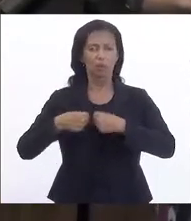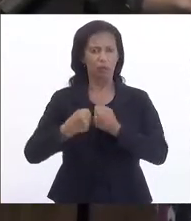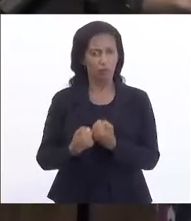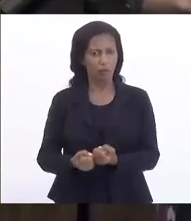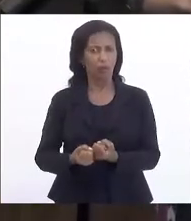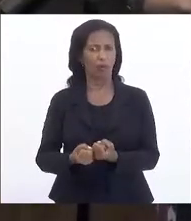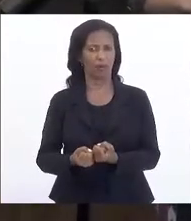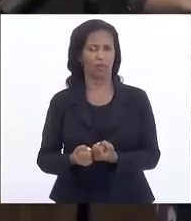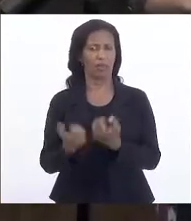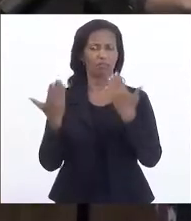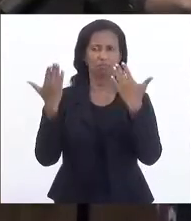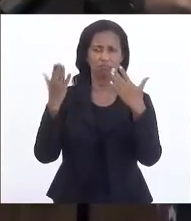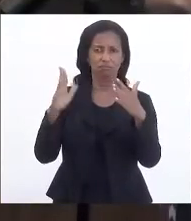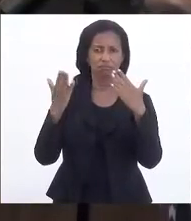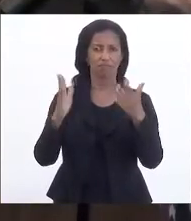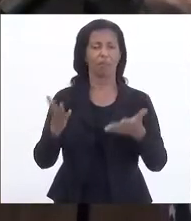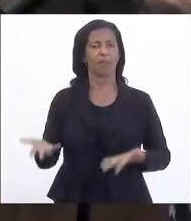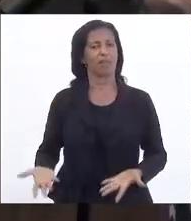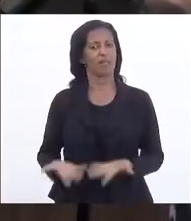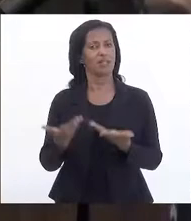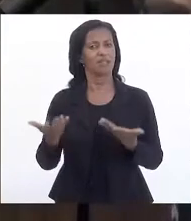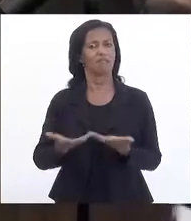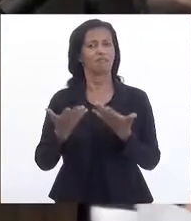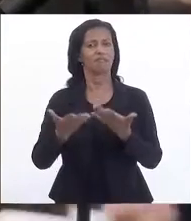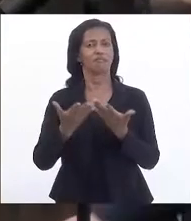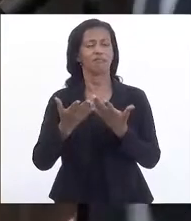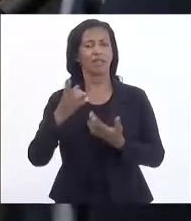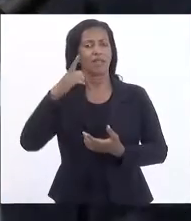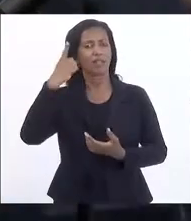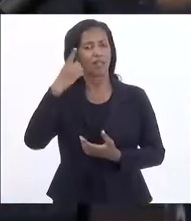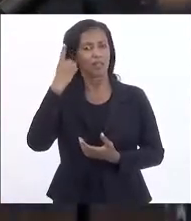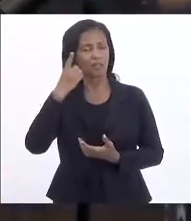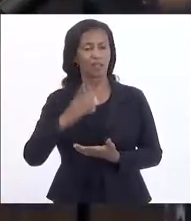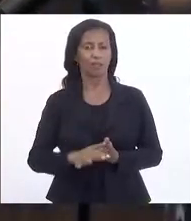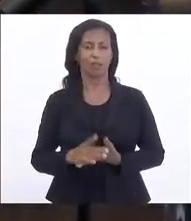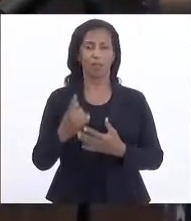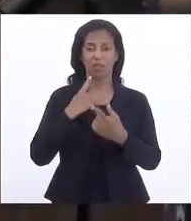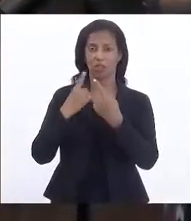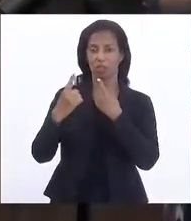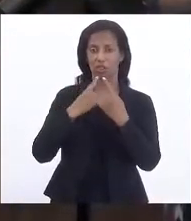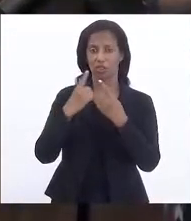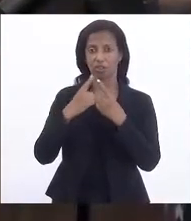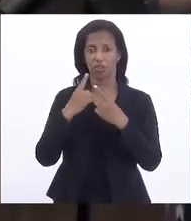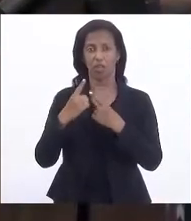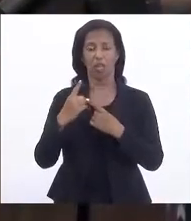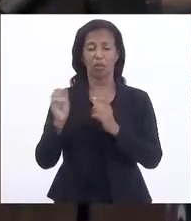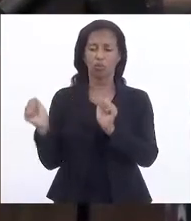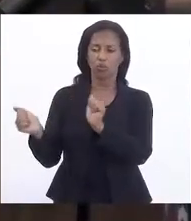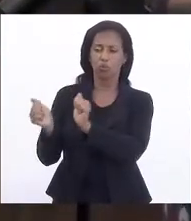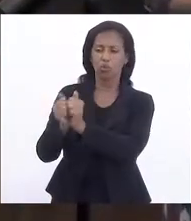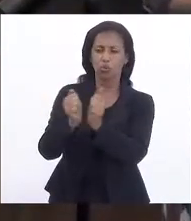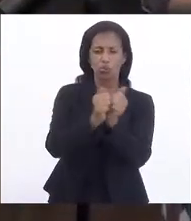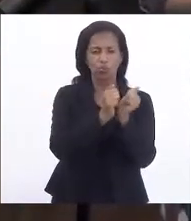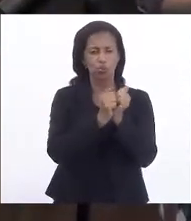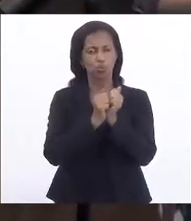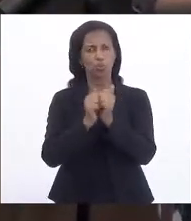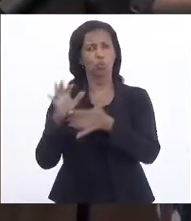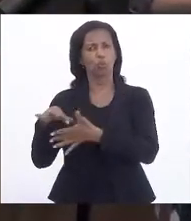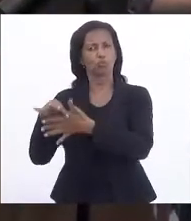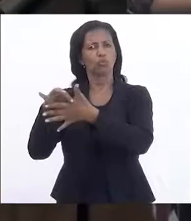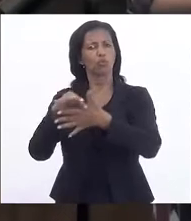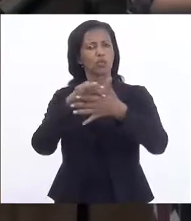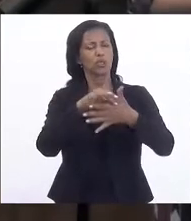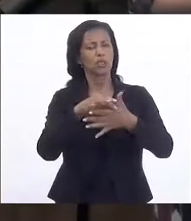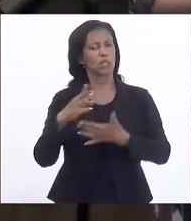a parabenização pela iniciativa da deputada em diálogo com as religiões com as lideranças